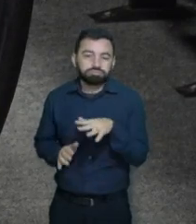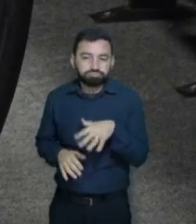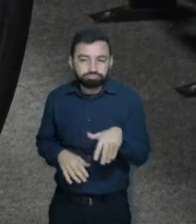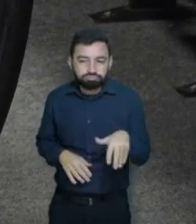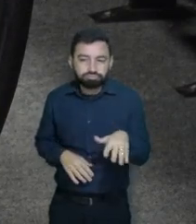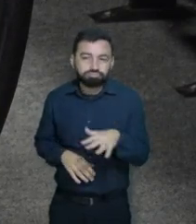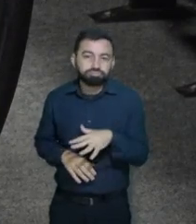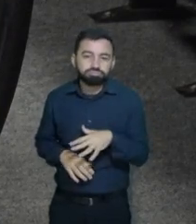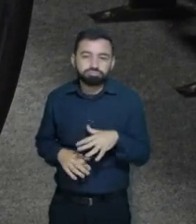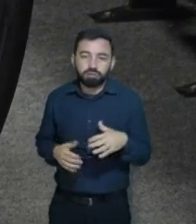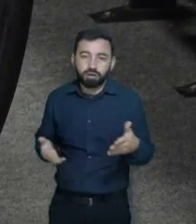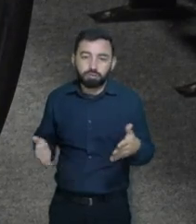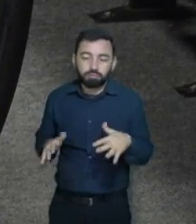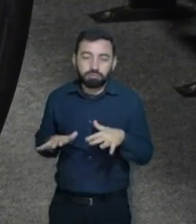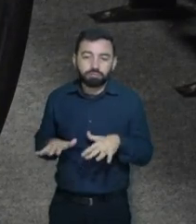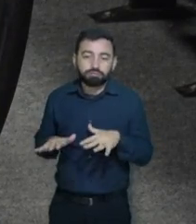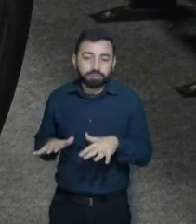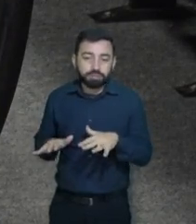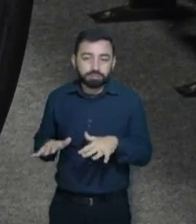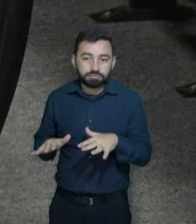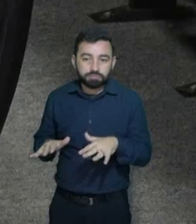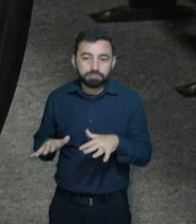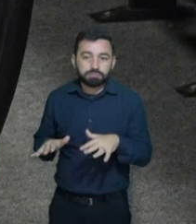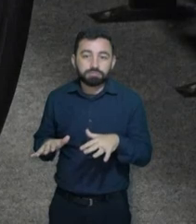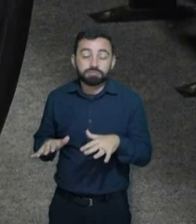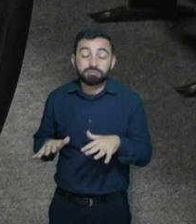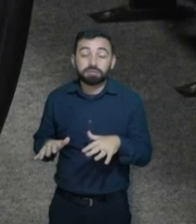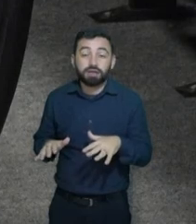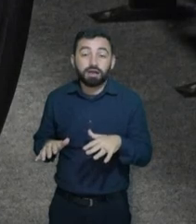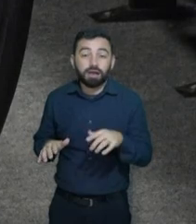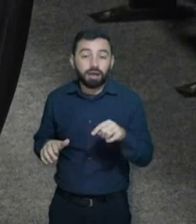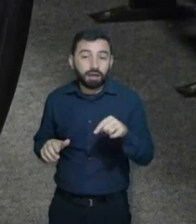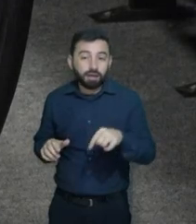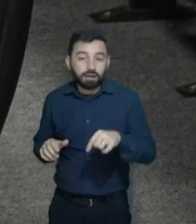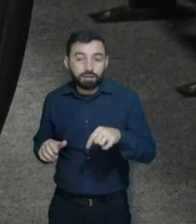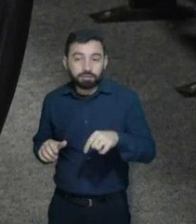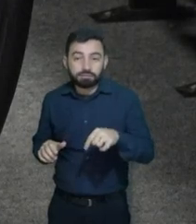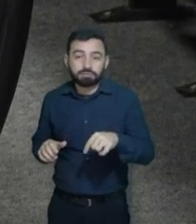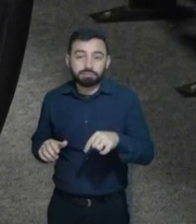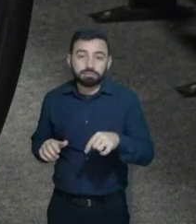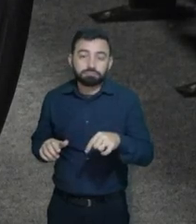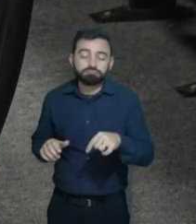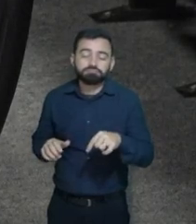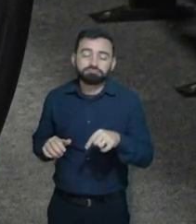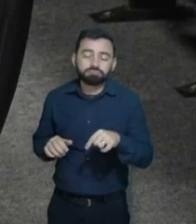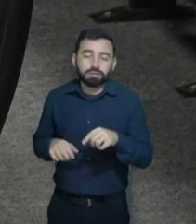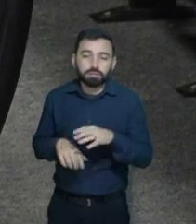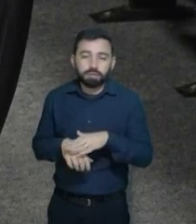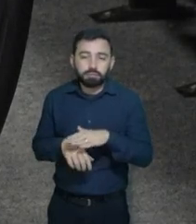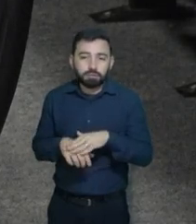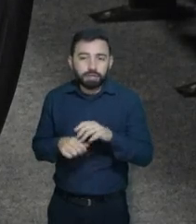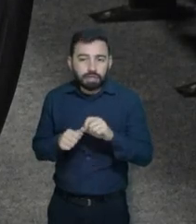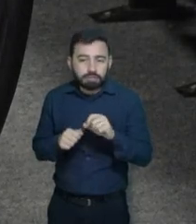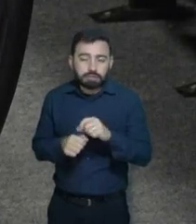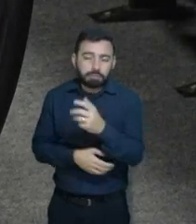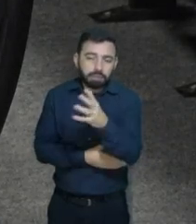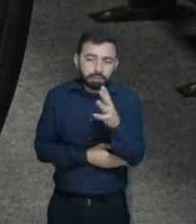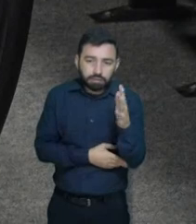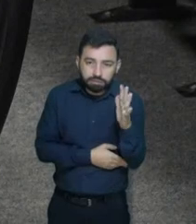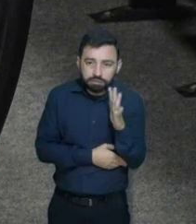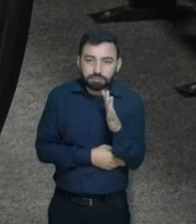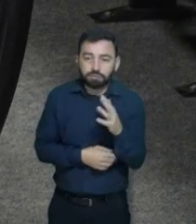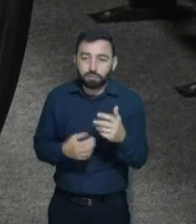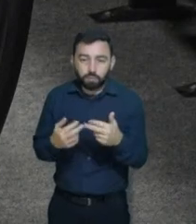né, desse movimento todo que o mandato está fazendo, frente dessa questão do meio